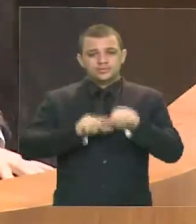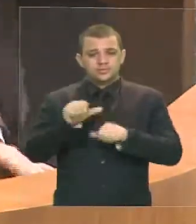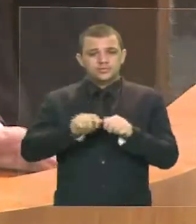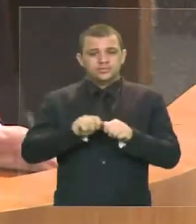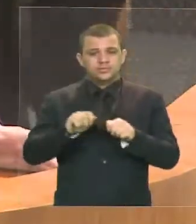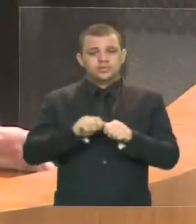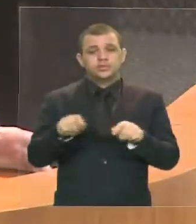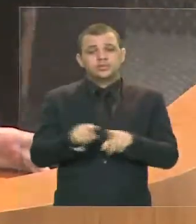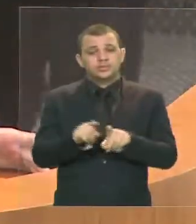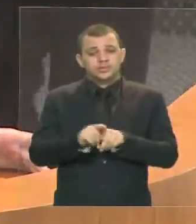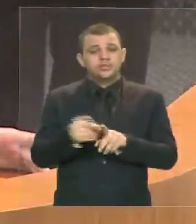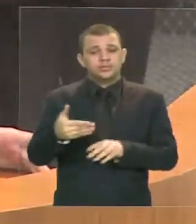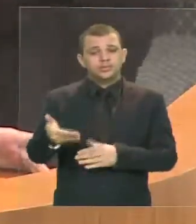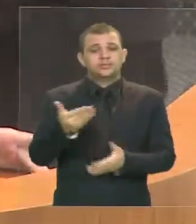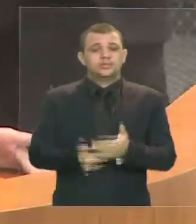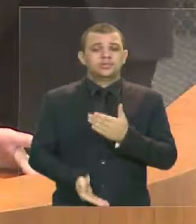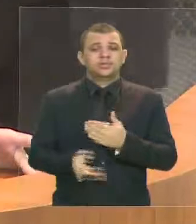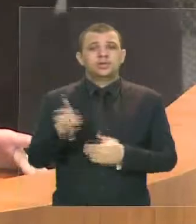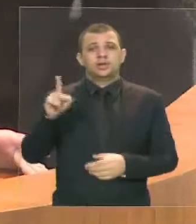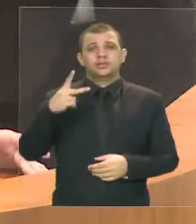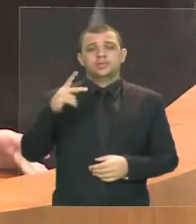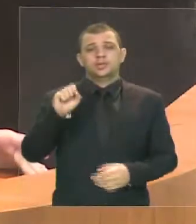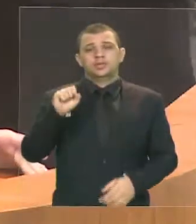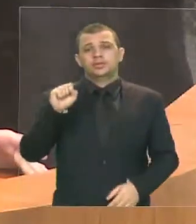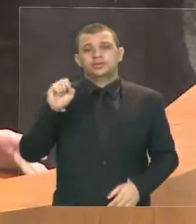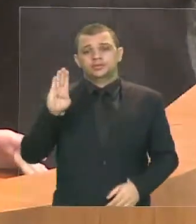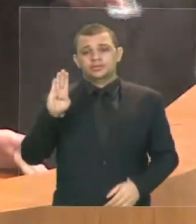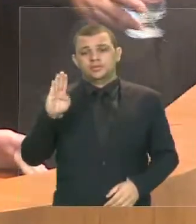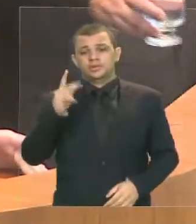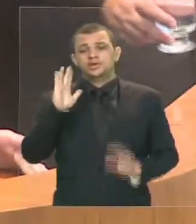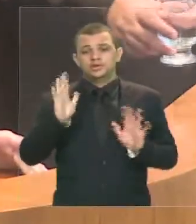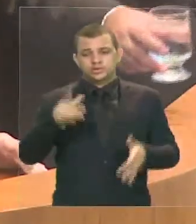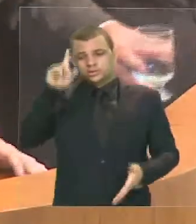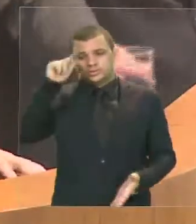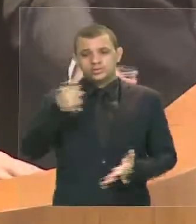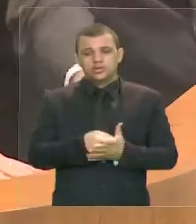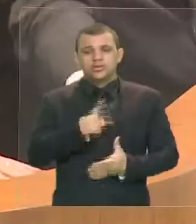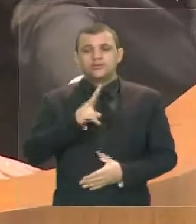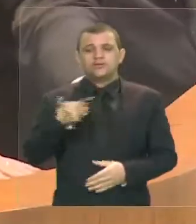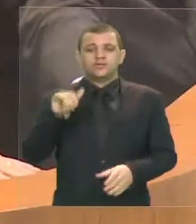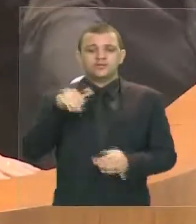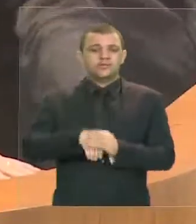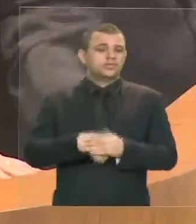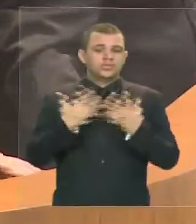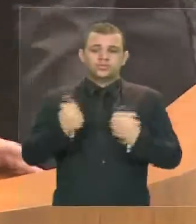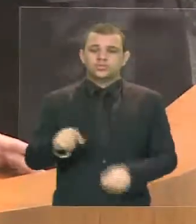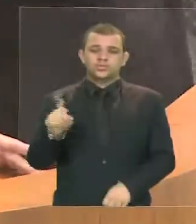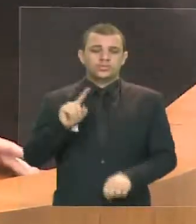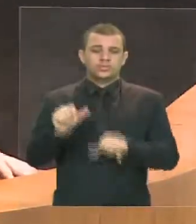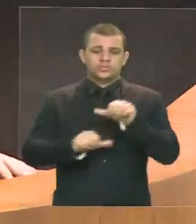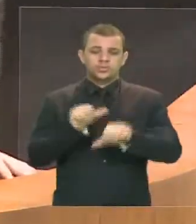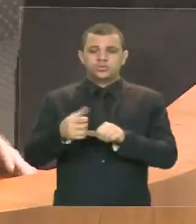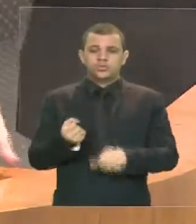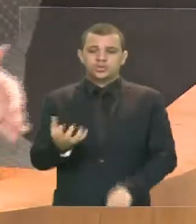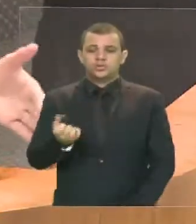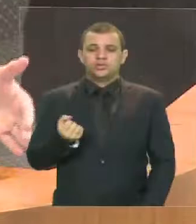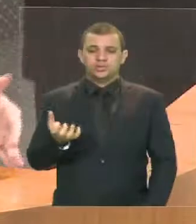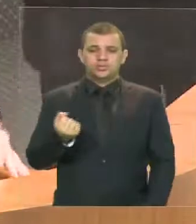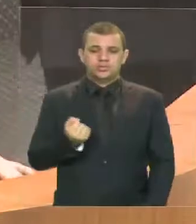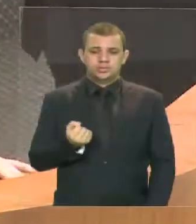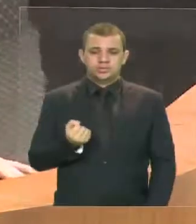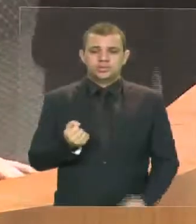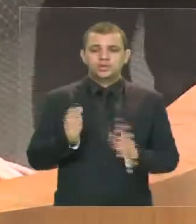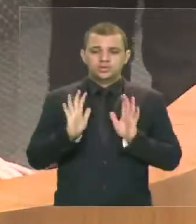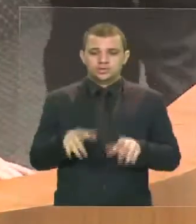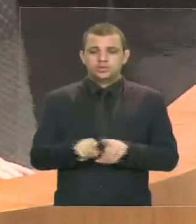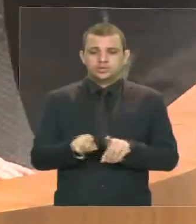base aliada, onde o PSB decidiu que vai votar contra a reforma da Previdência. E já, inclusive, colocou o cargo à disposição, segundo